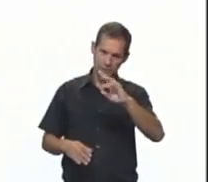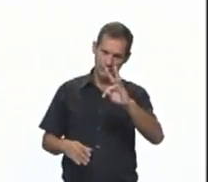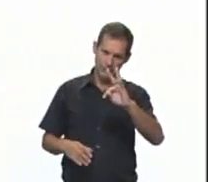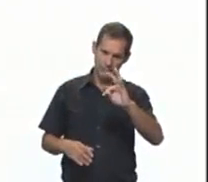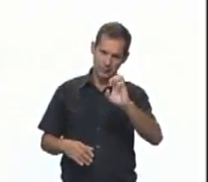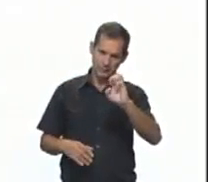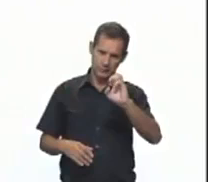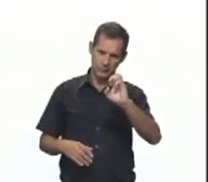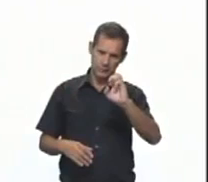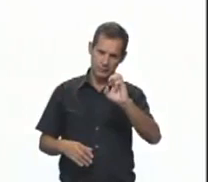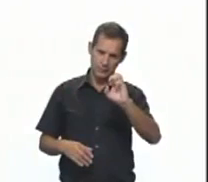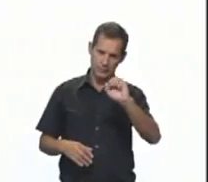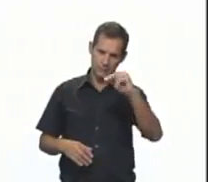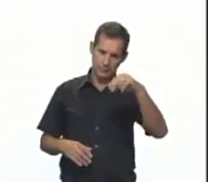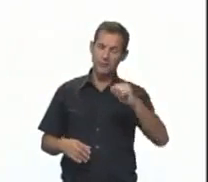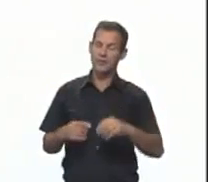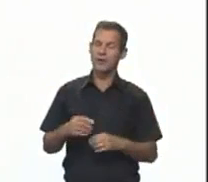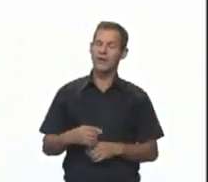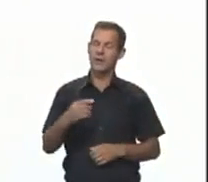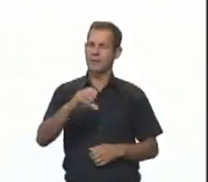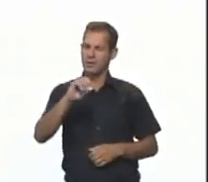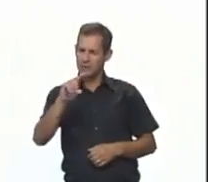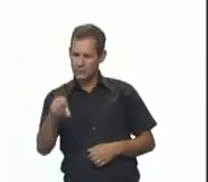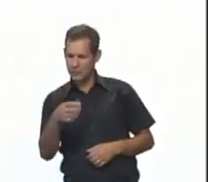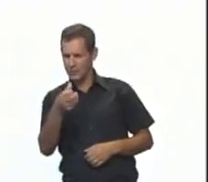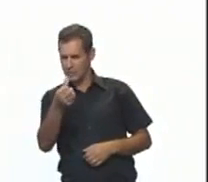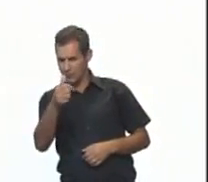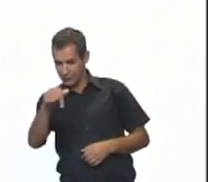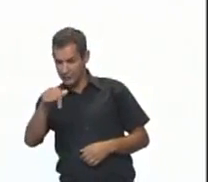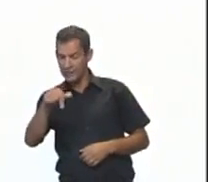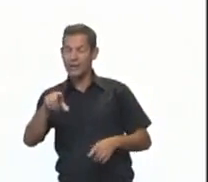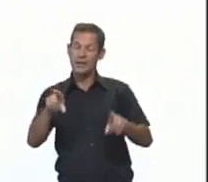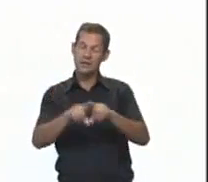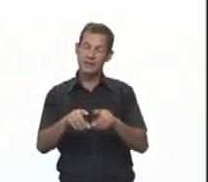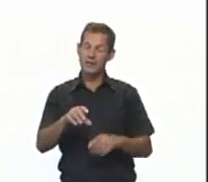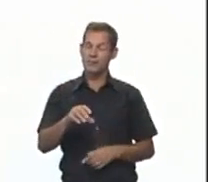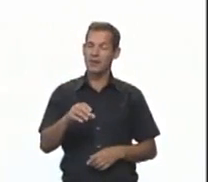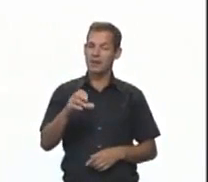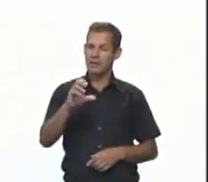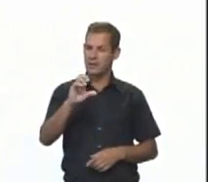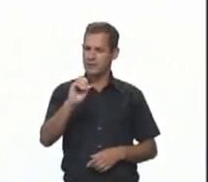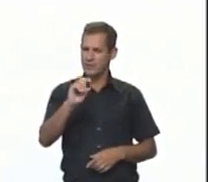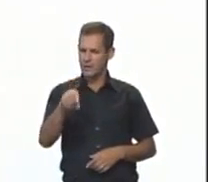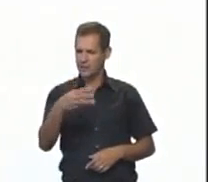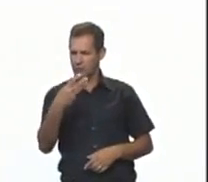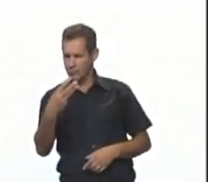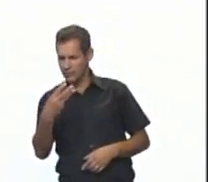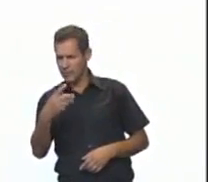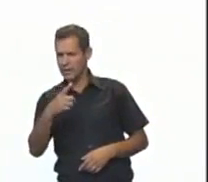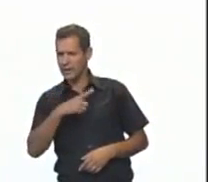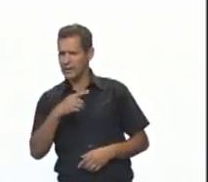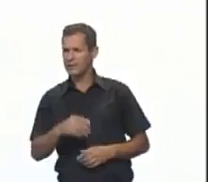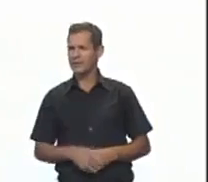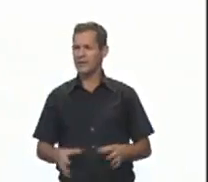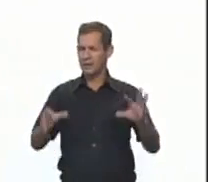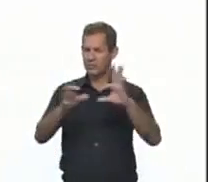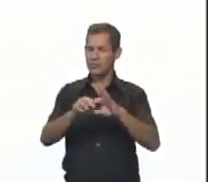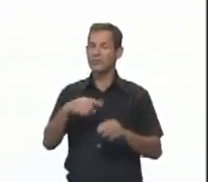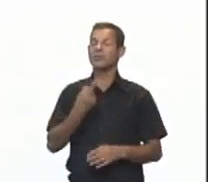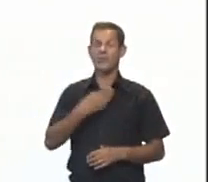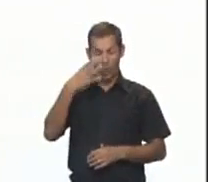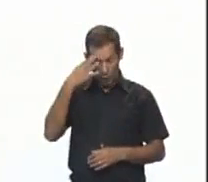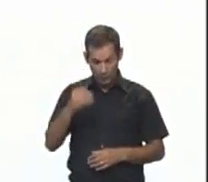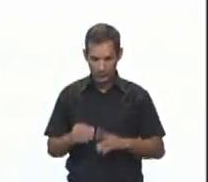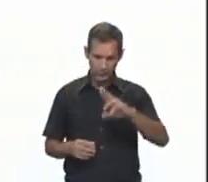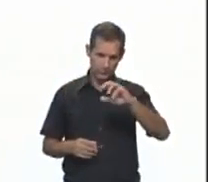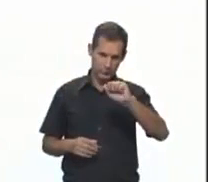cartesiana é menos 0,67 e 0,3. Então, dada essa relação, o que a gente sabe?